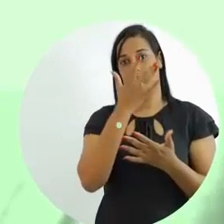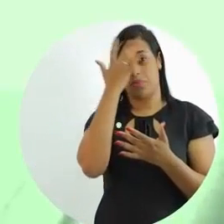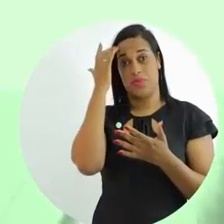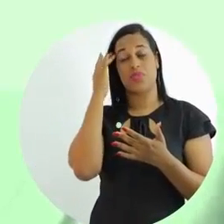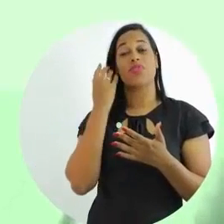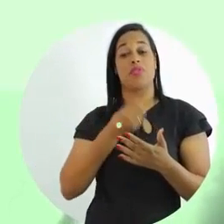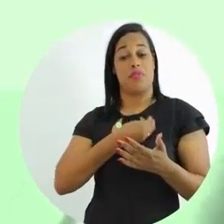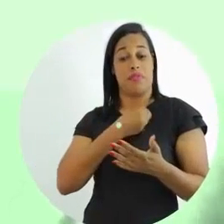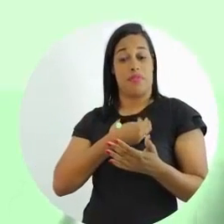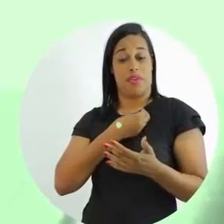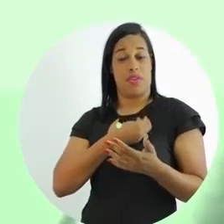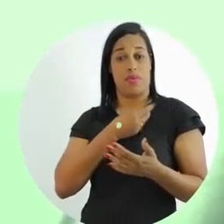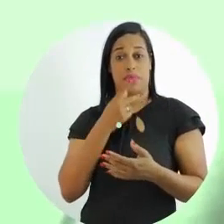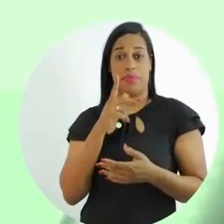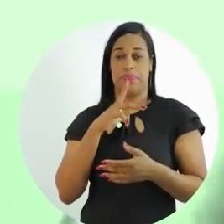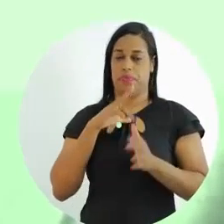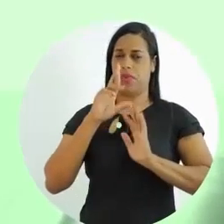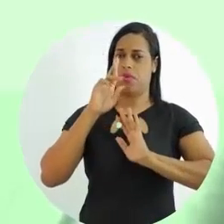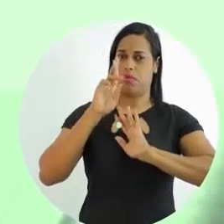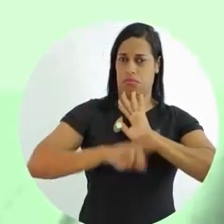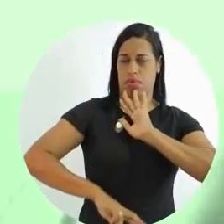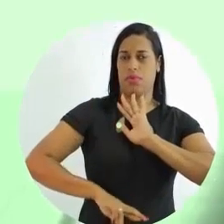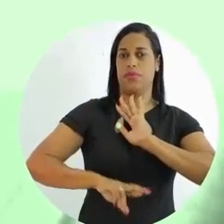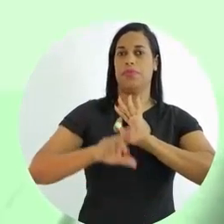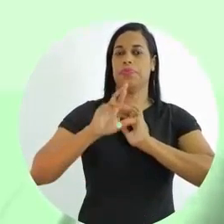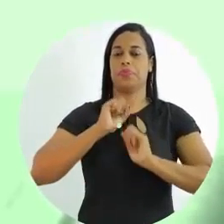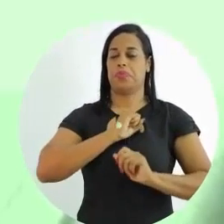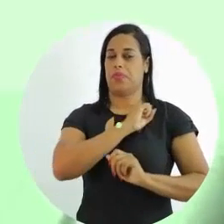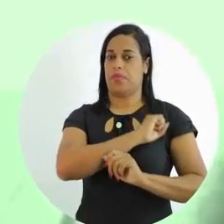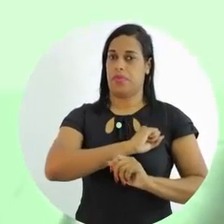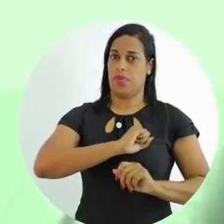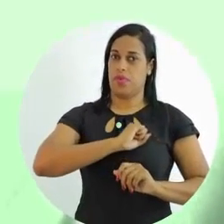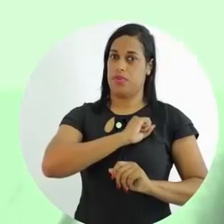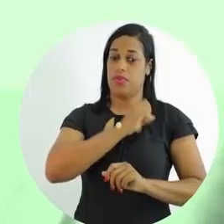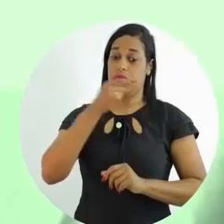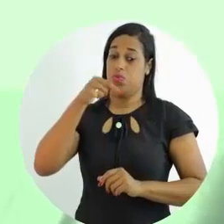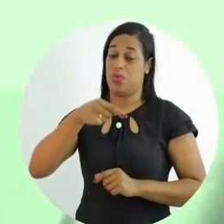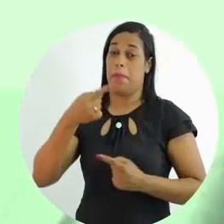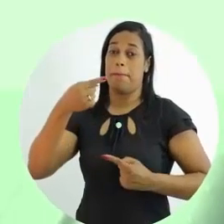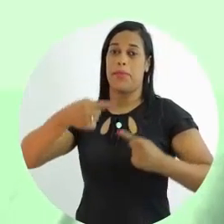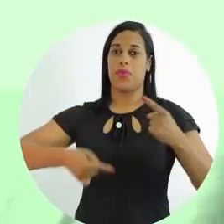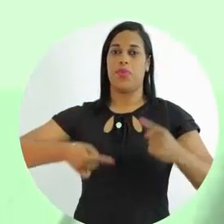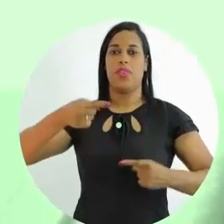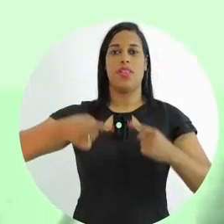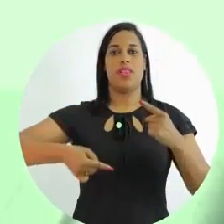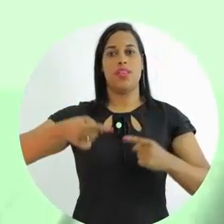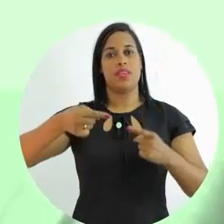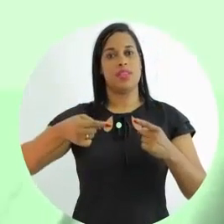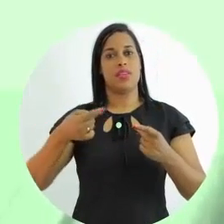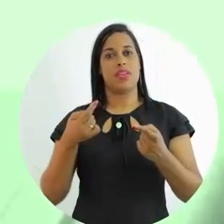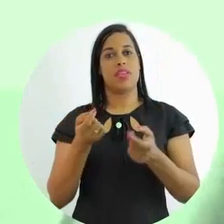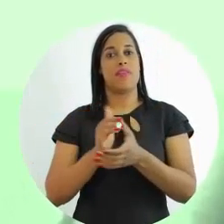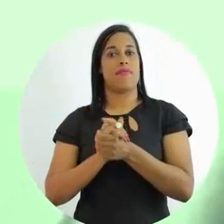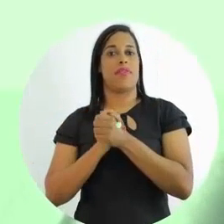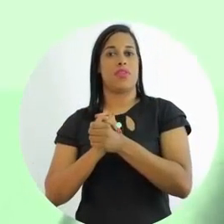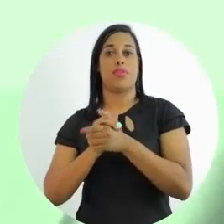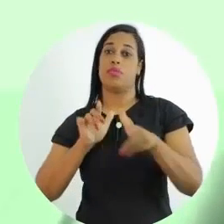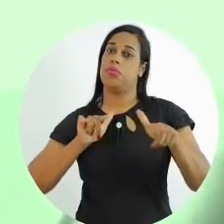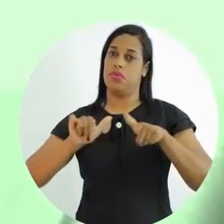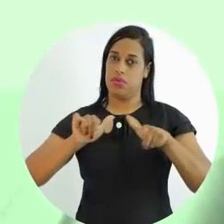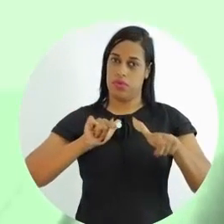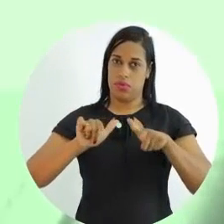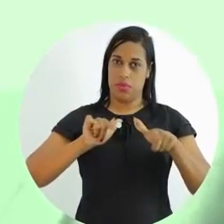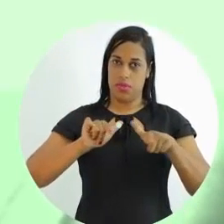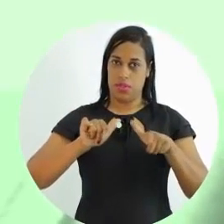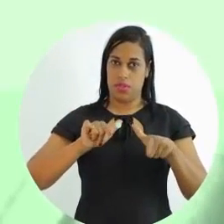aquele momento, que se tem registro, com saudosismo diante da sua política de favorecimento ao